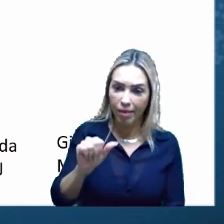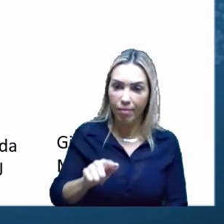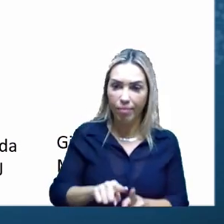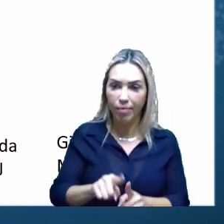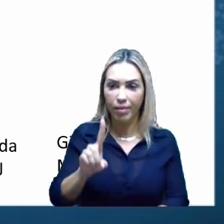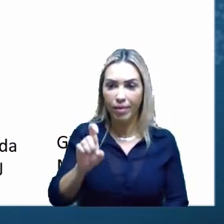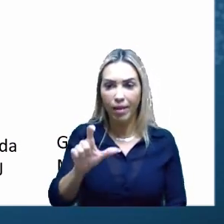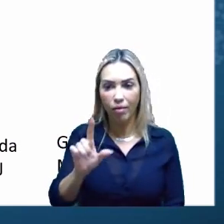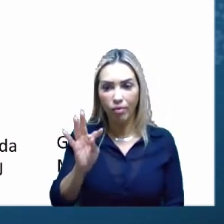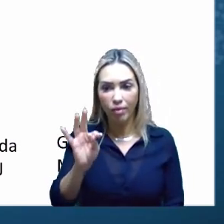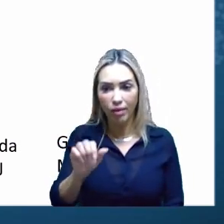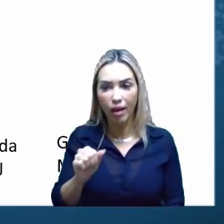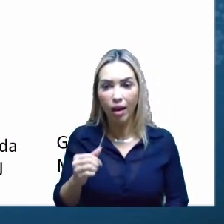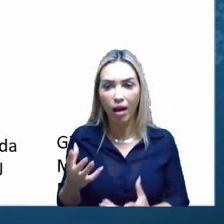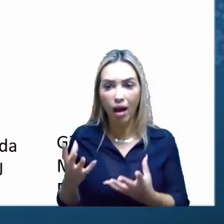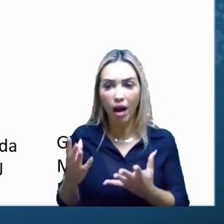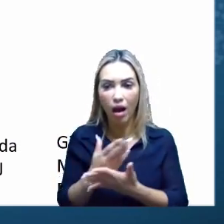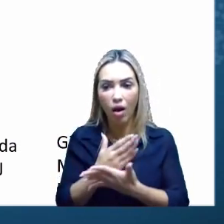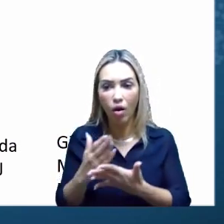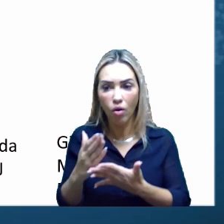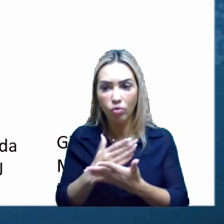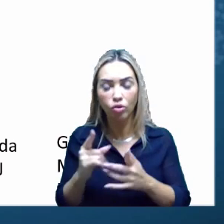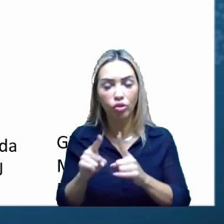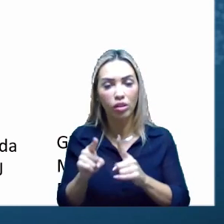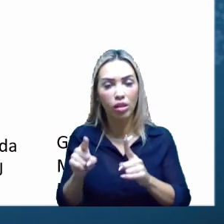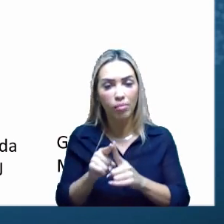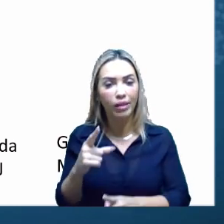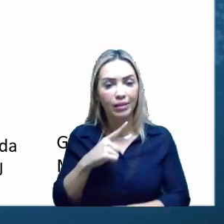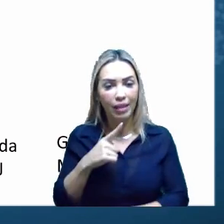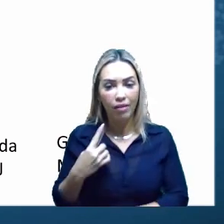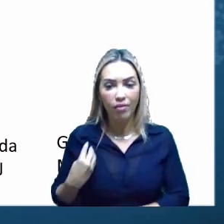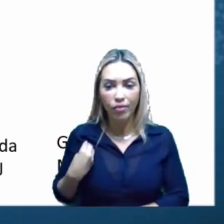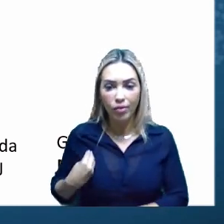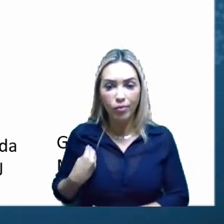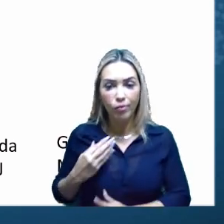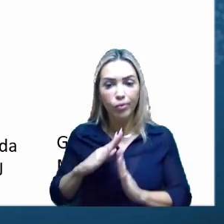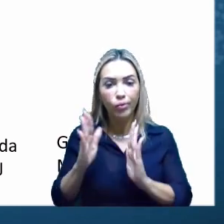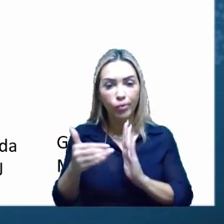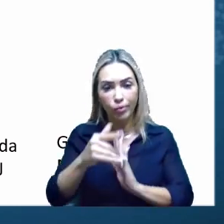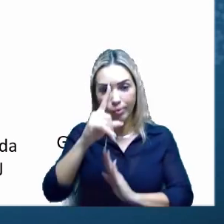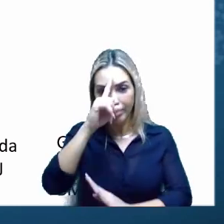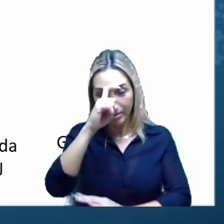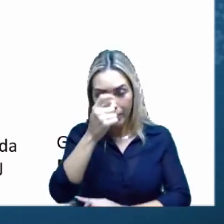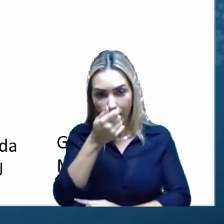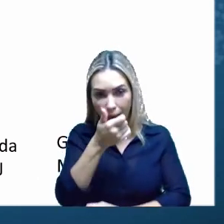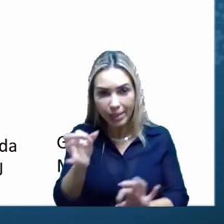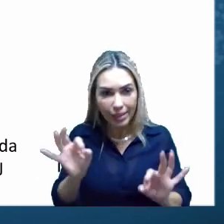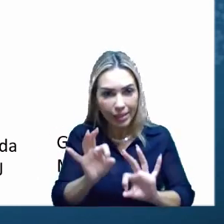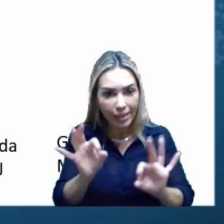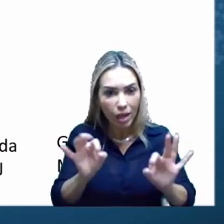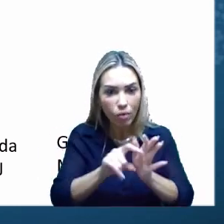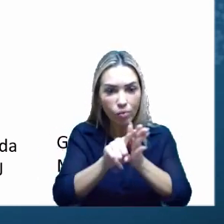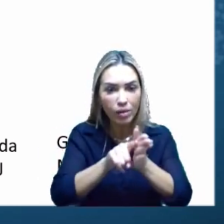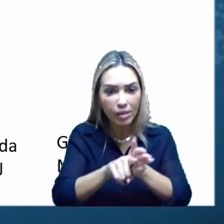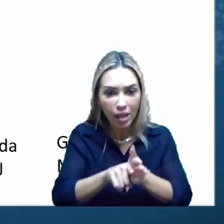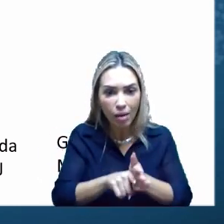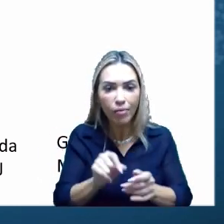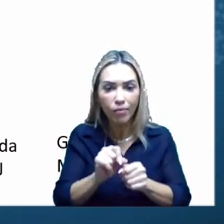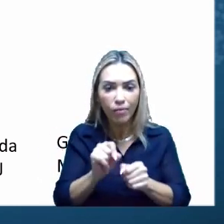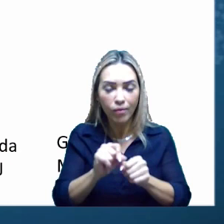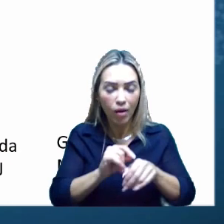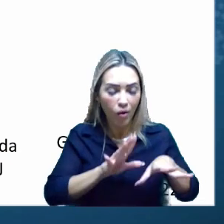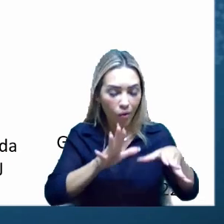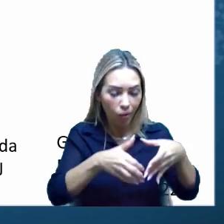muitos estão ainda vivos, e todos eles no hospital ainda, e quase nenhum exame foi feito na comunidade, apesar